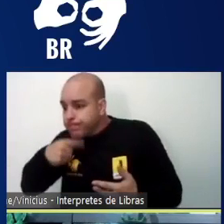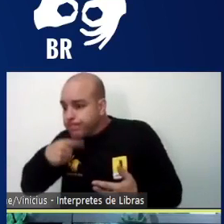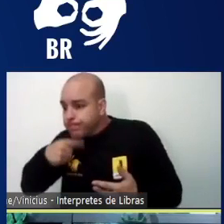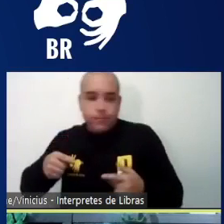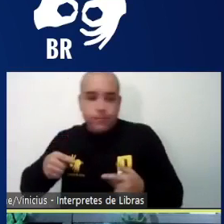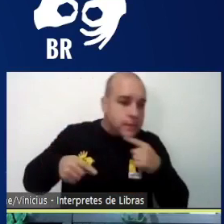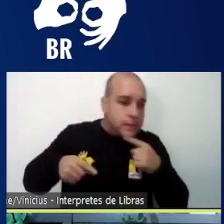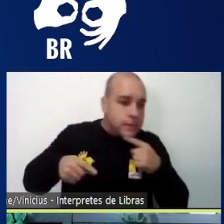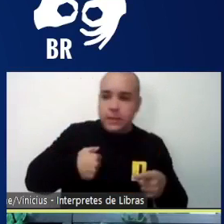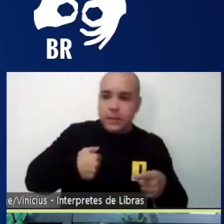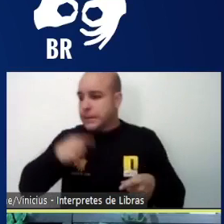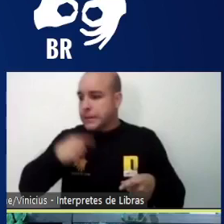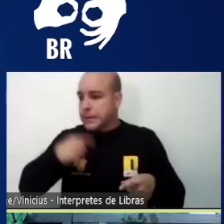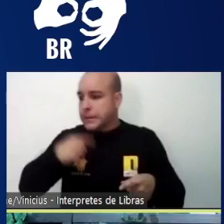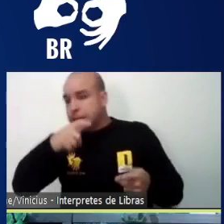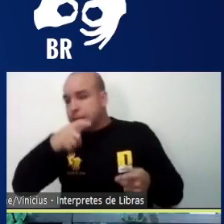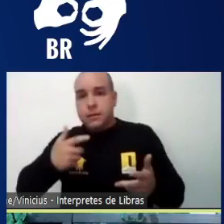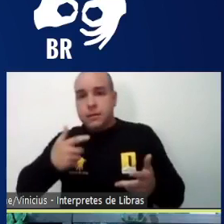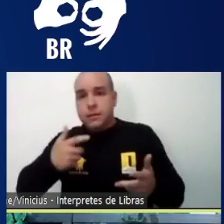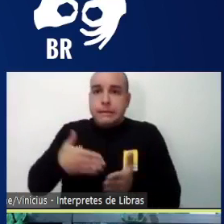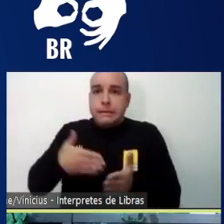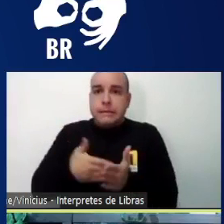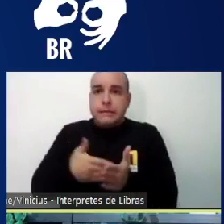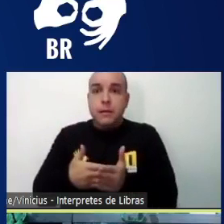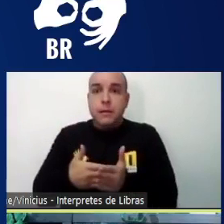falando com vocês.